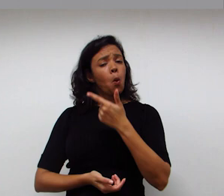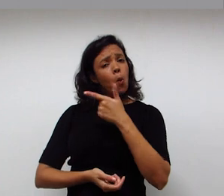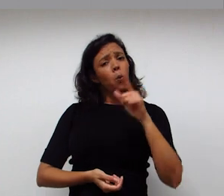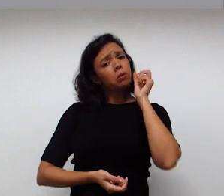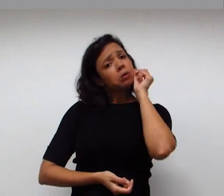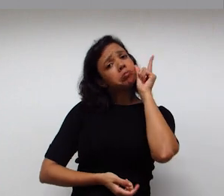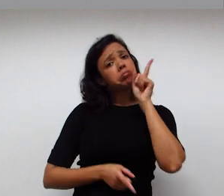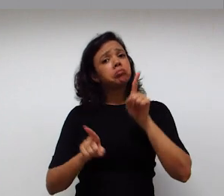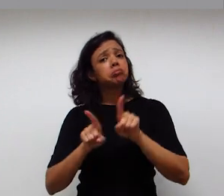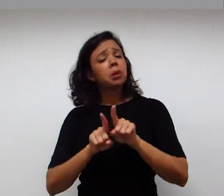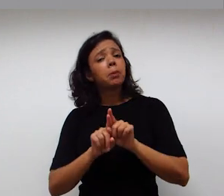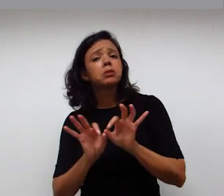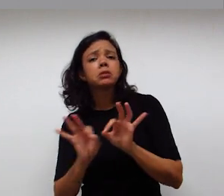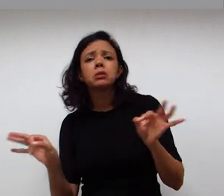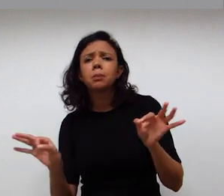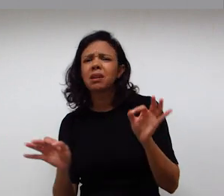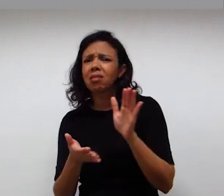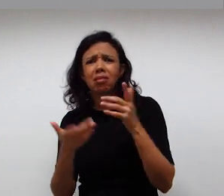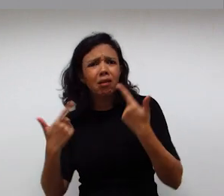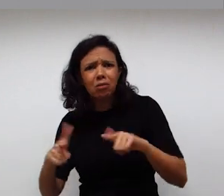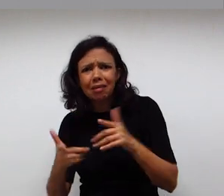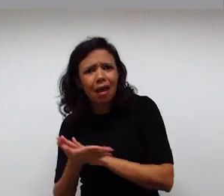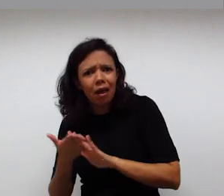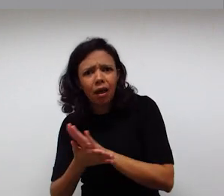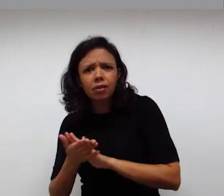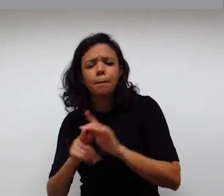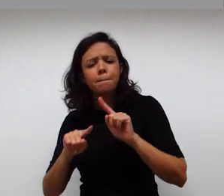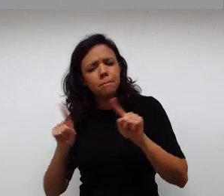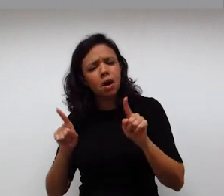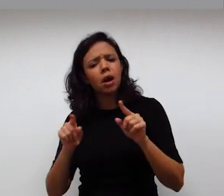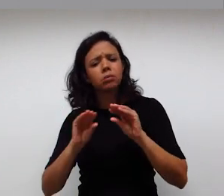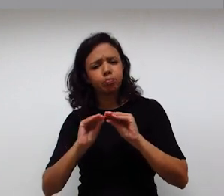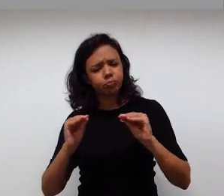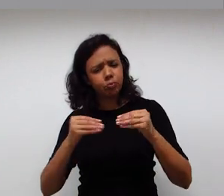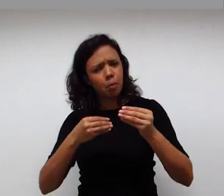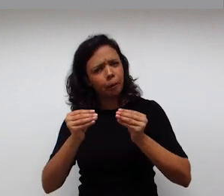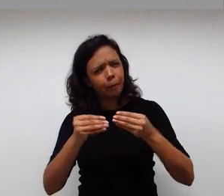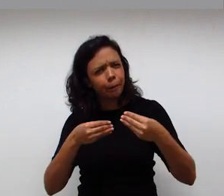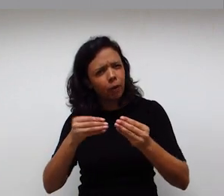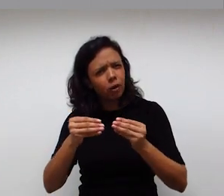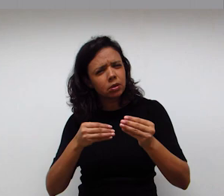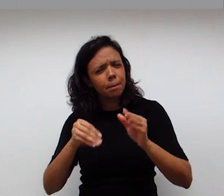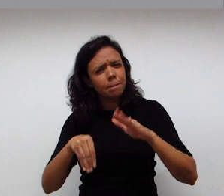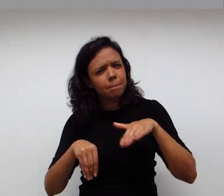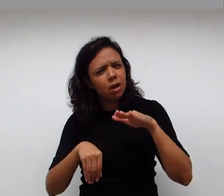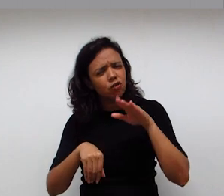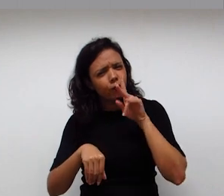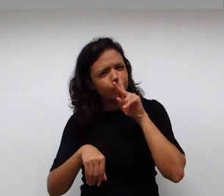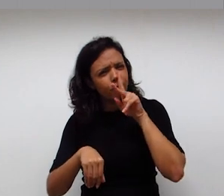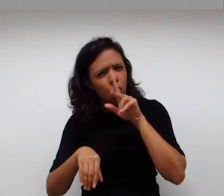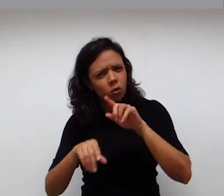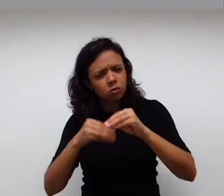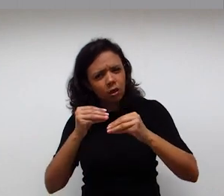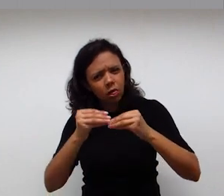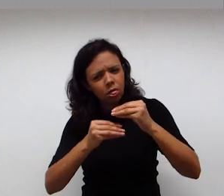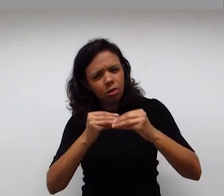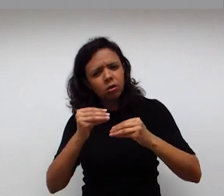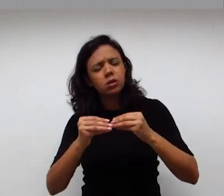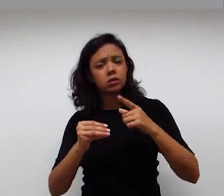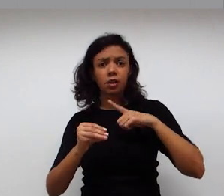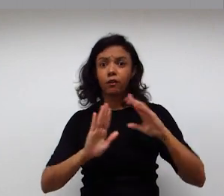não tiver nada disso, mas tiver algum retalho de EVA, aquele emborrachado, muitas vezes a gente tem nas festas de